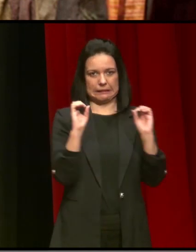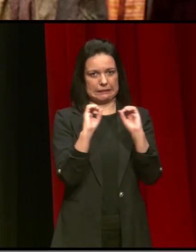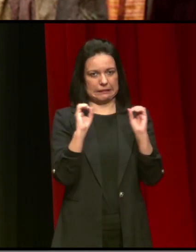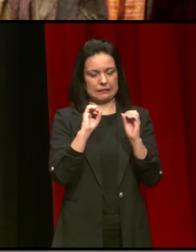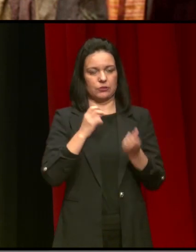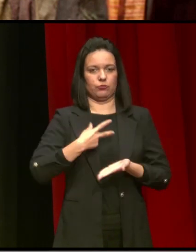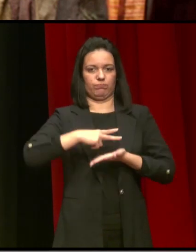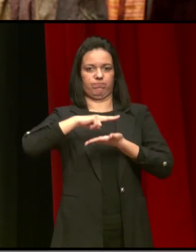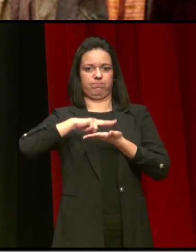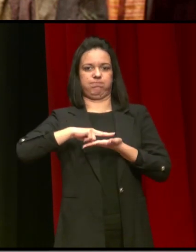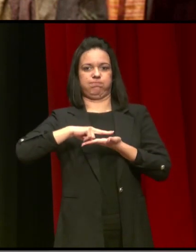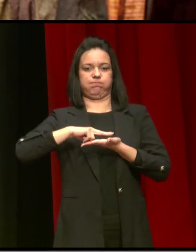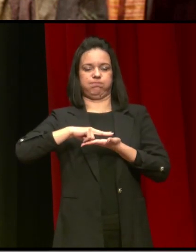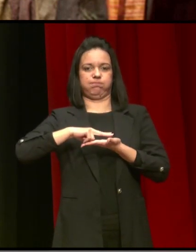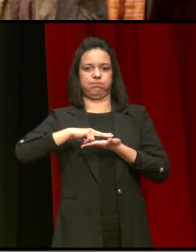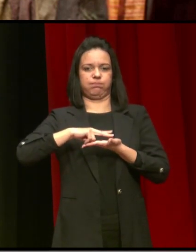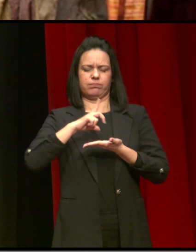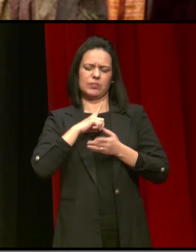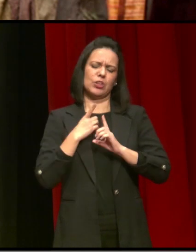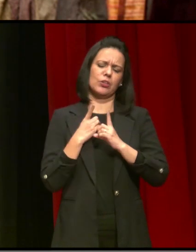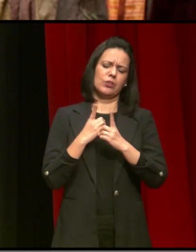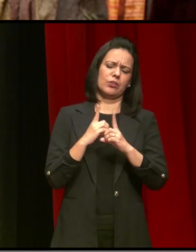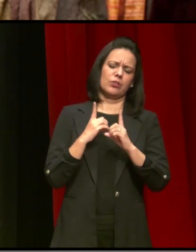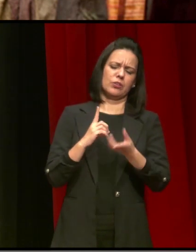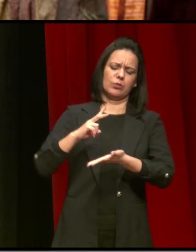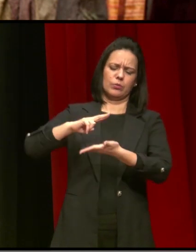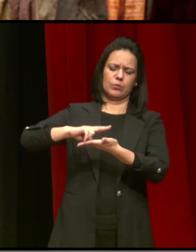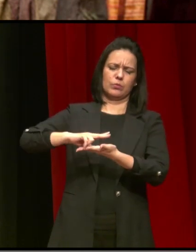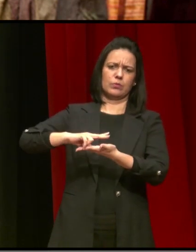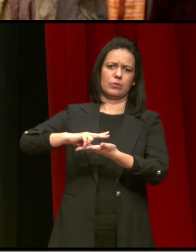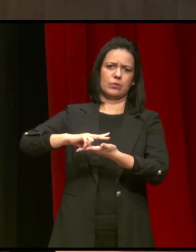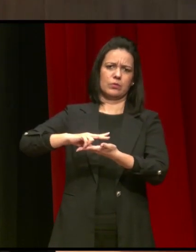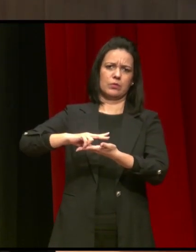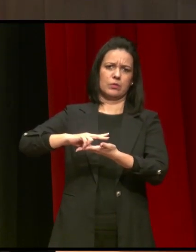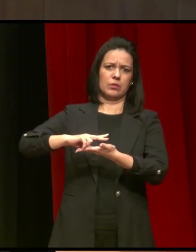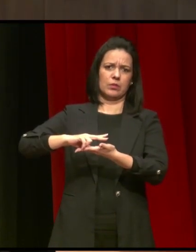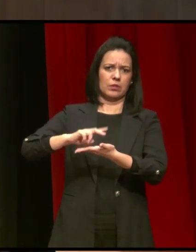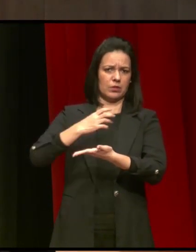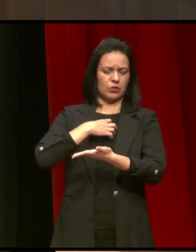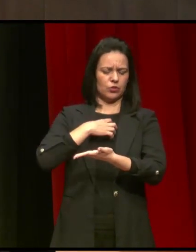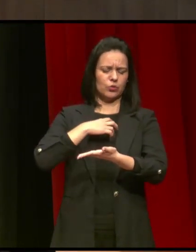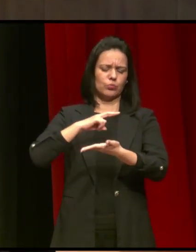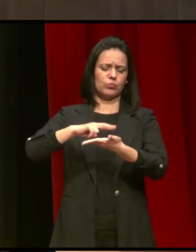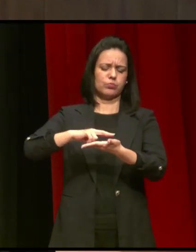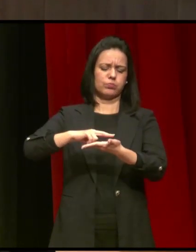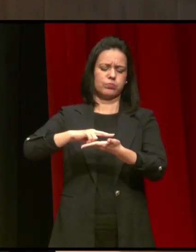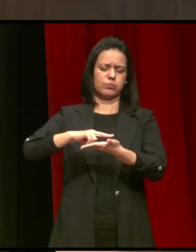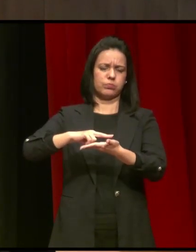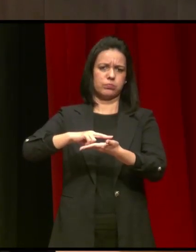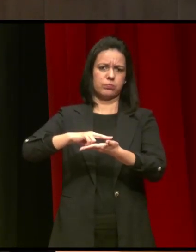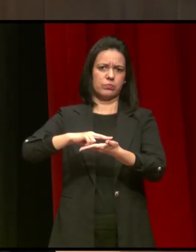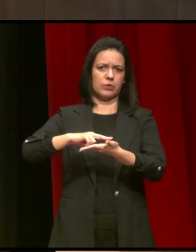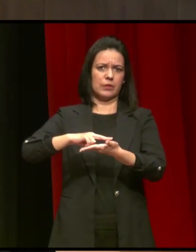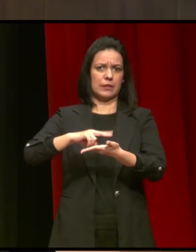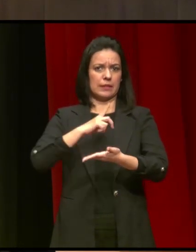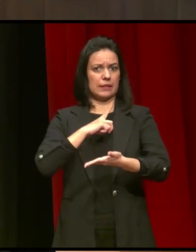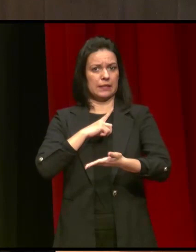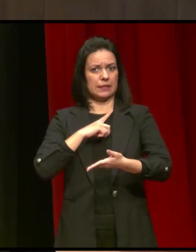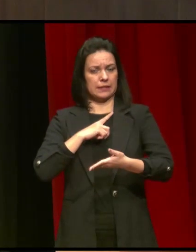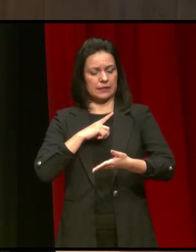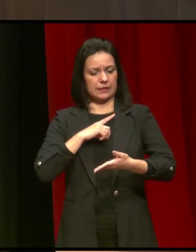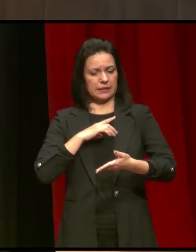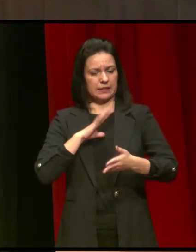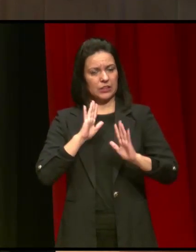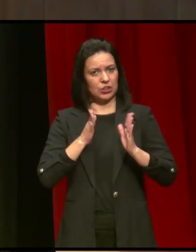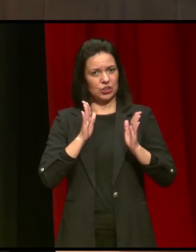lado de Jesus vendo esse incidente. Eles estão observando Jesus, Jesus está pegando o homem pela mão e está levantando ele da sua cama, né, da